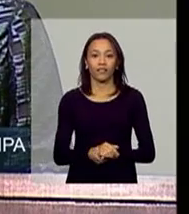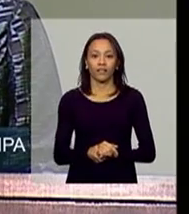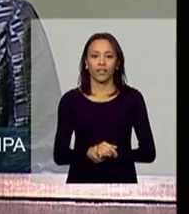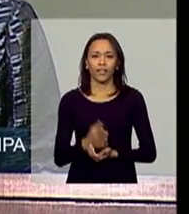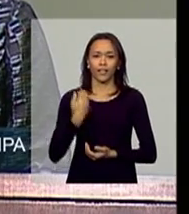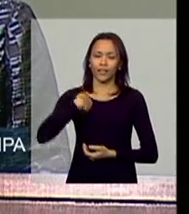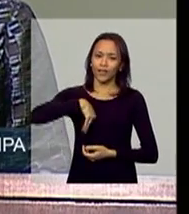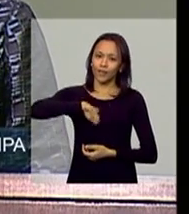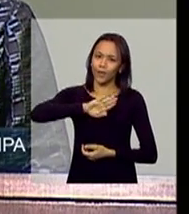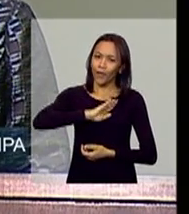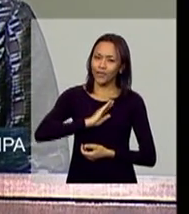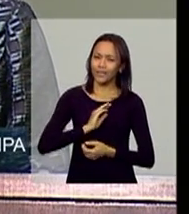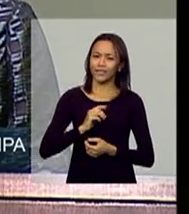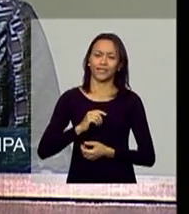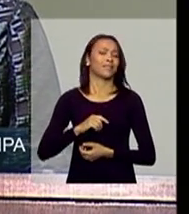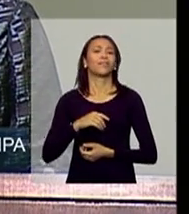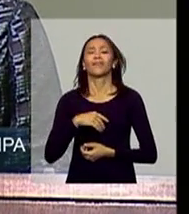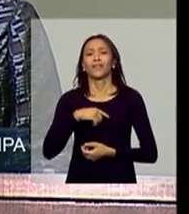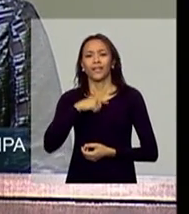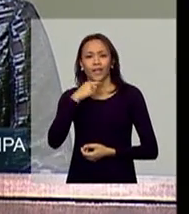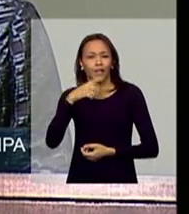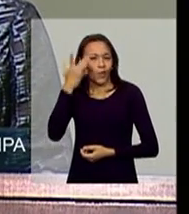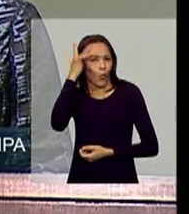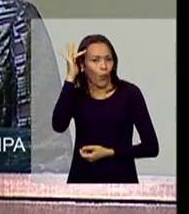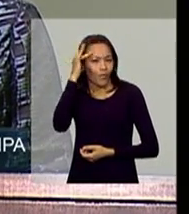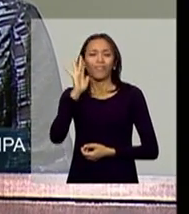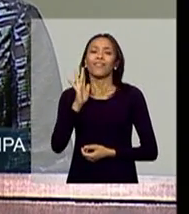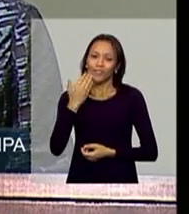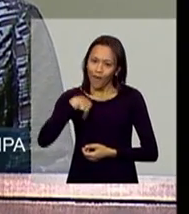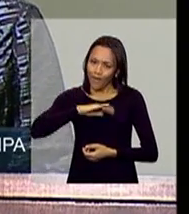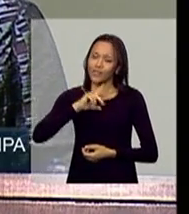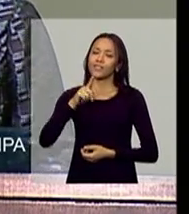nós, sem sombra de dúvida, somos responsáveis